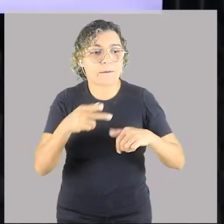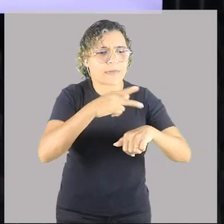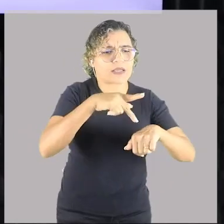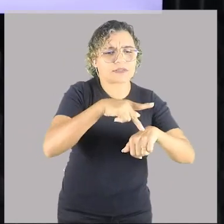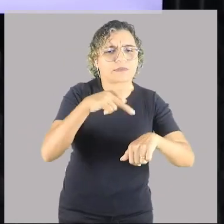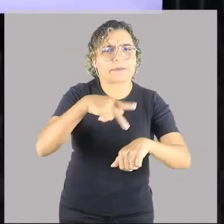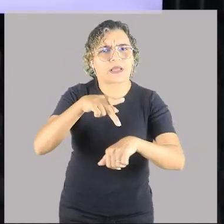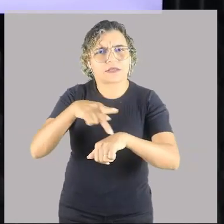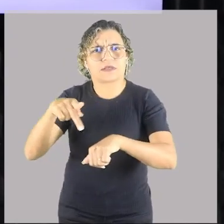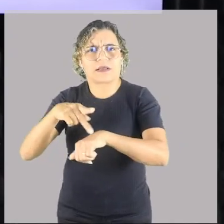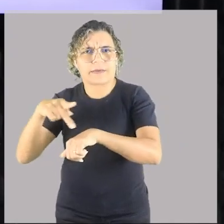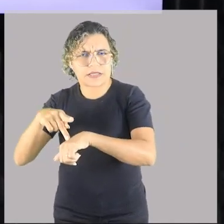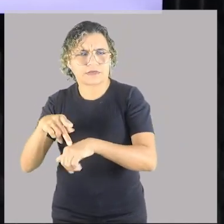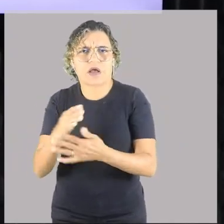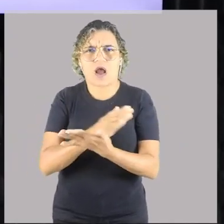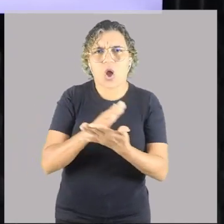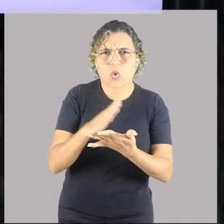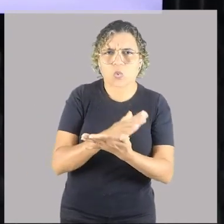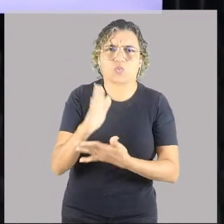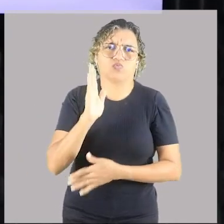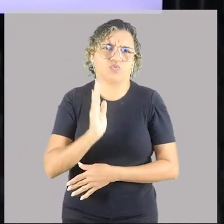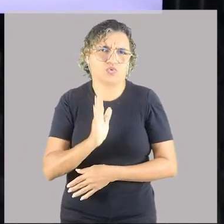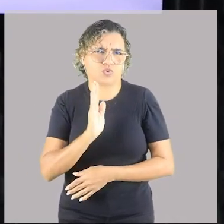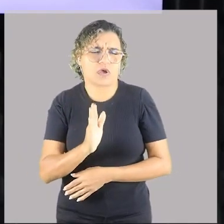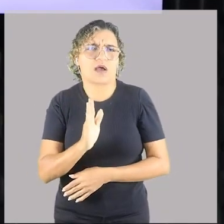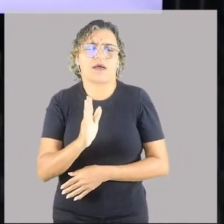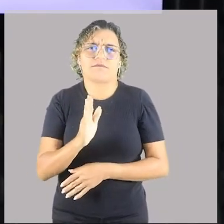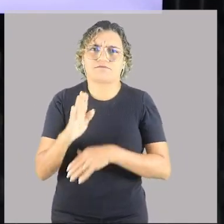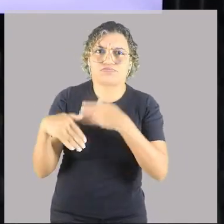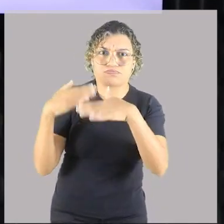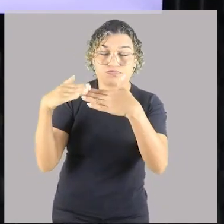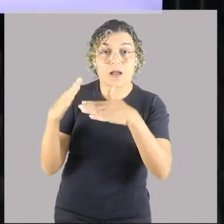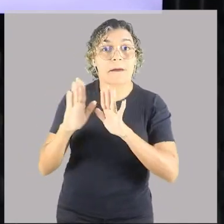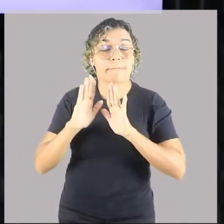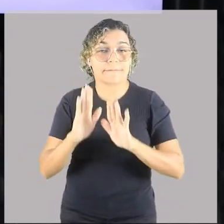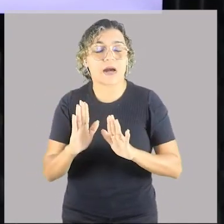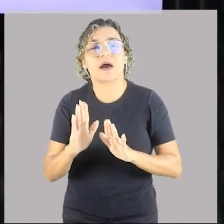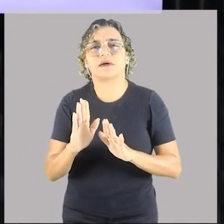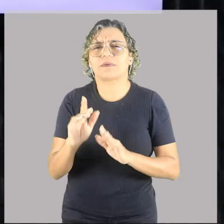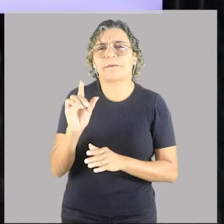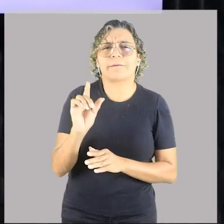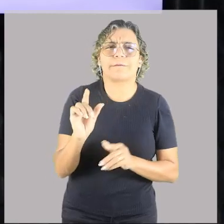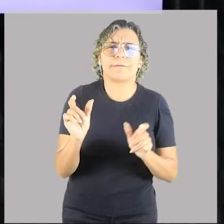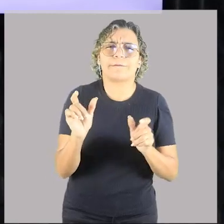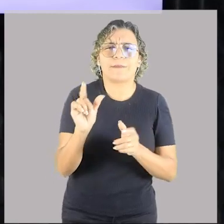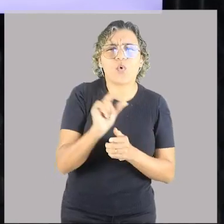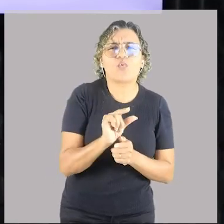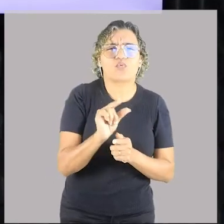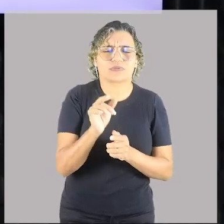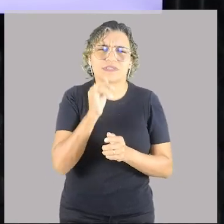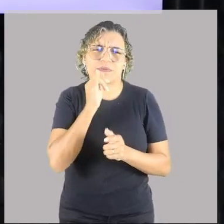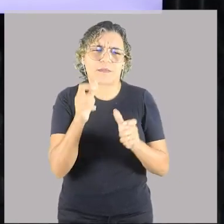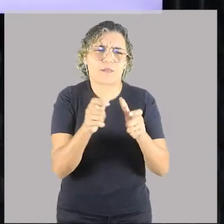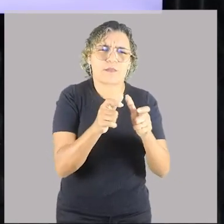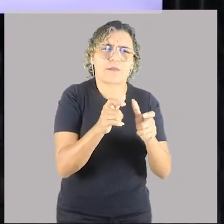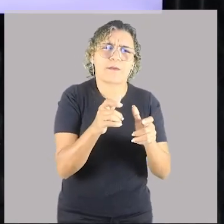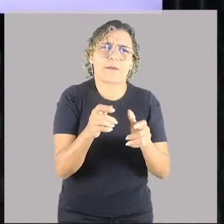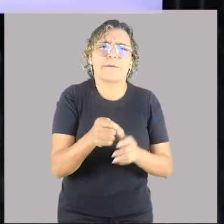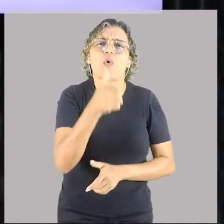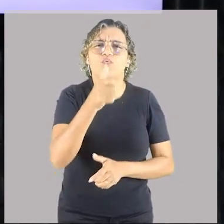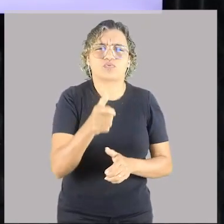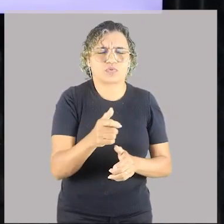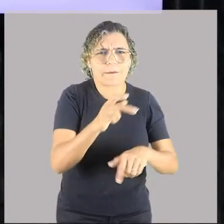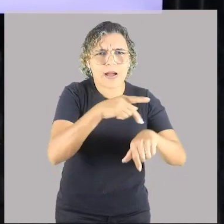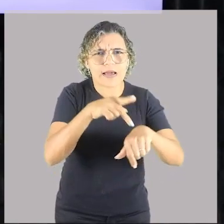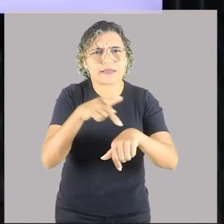países, alguns, já estão um pouco aí avançados, mas são poucos os países que têm a